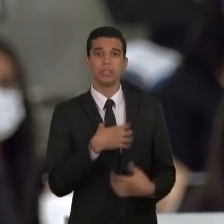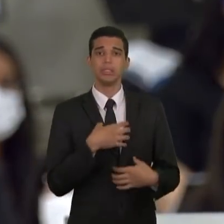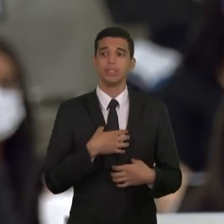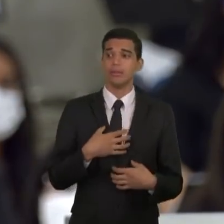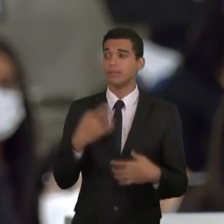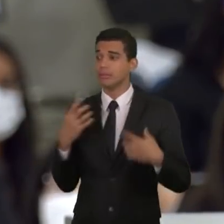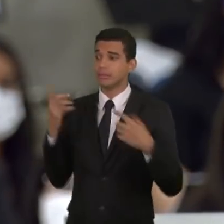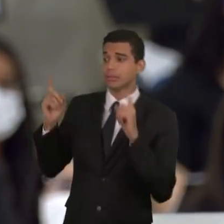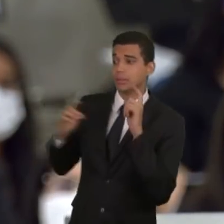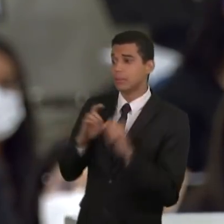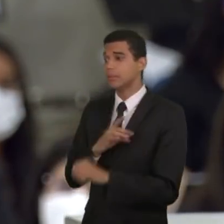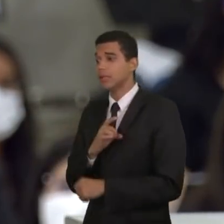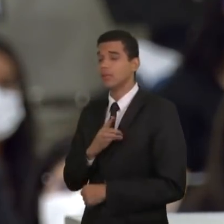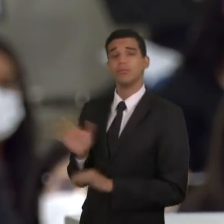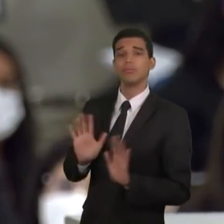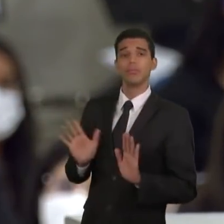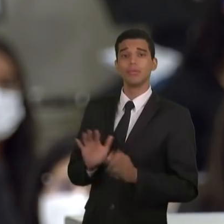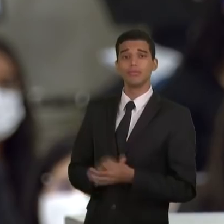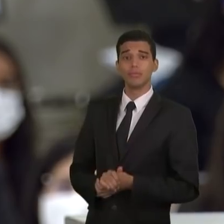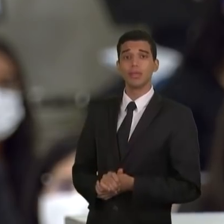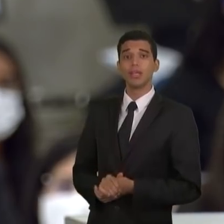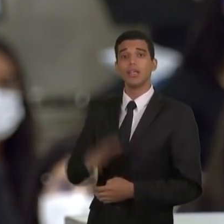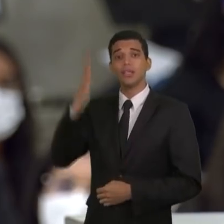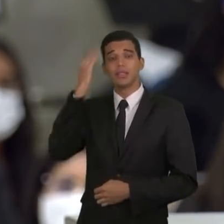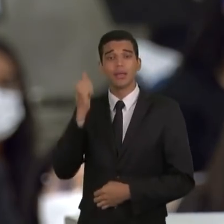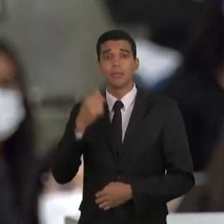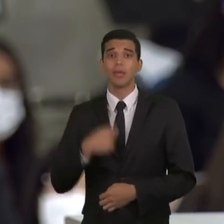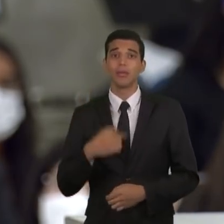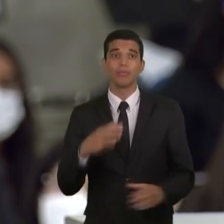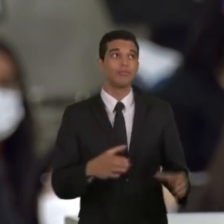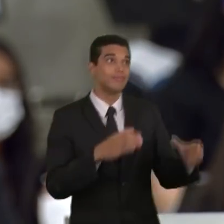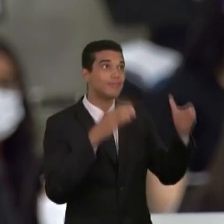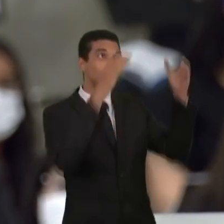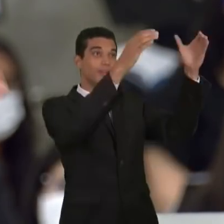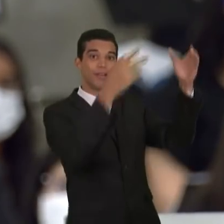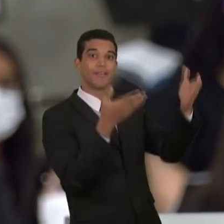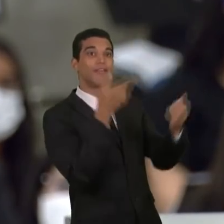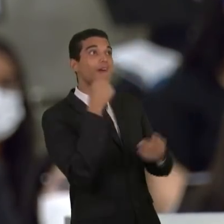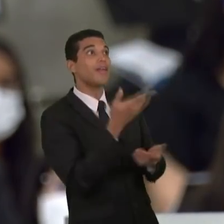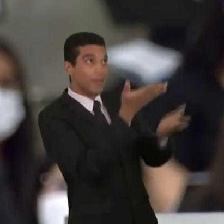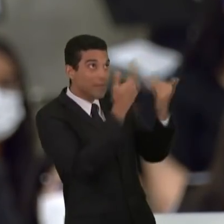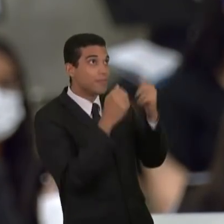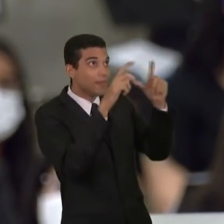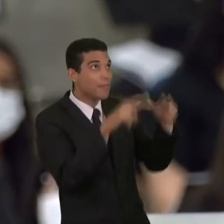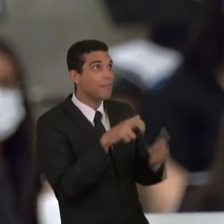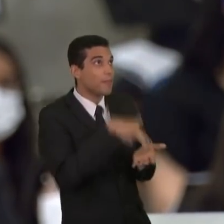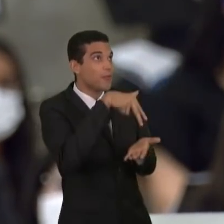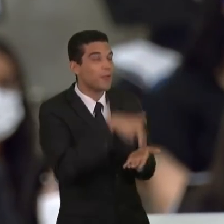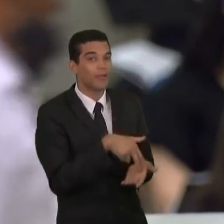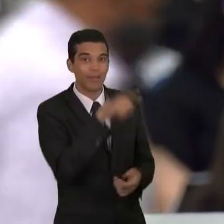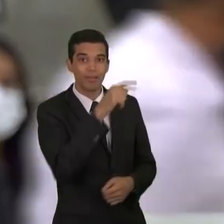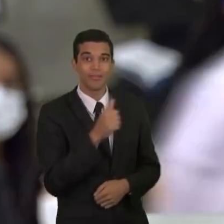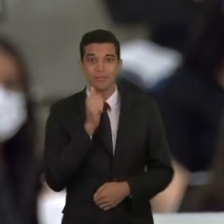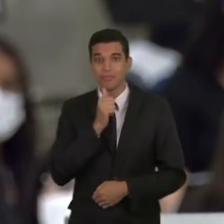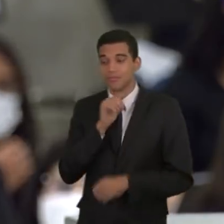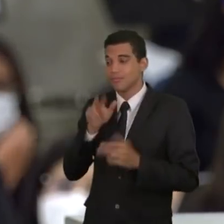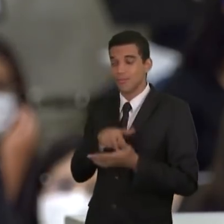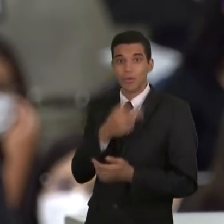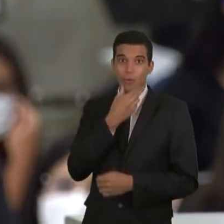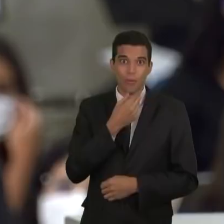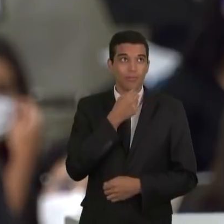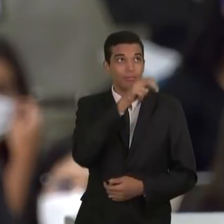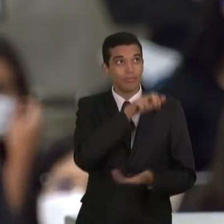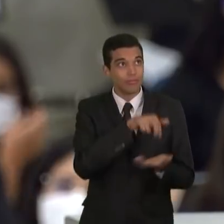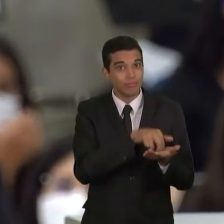ele não tem dificuldade de pular porque ele sabe que eu vou estar ali para segurar ele confiança em